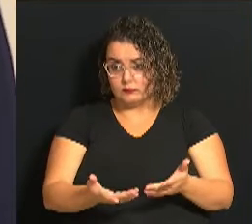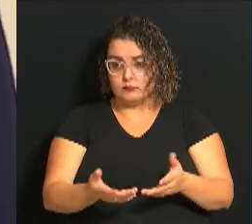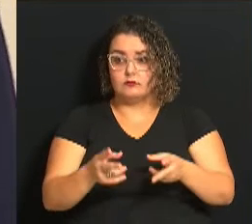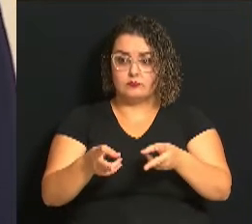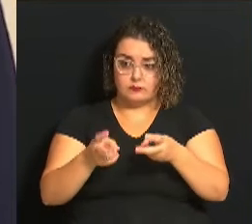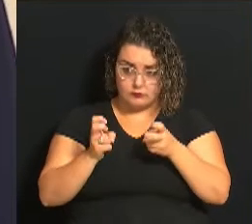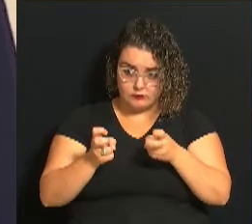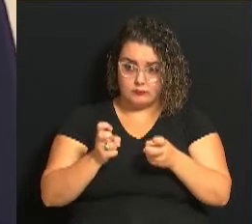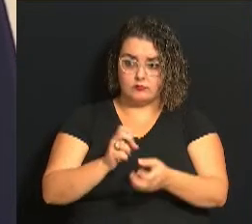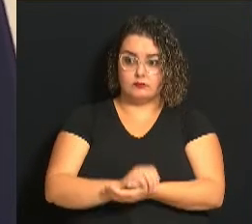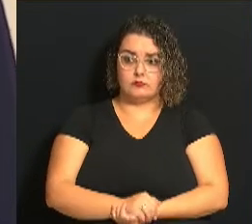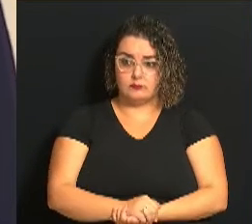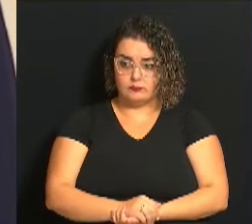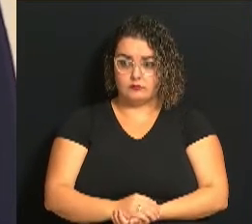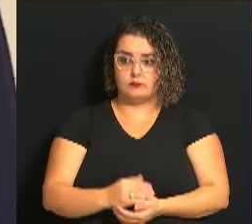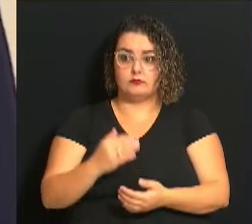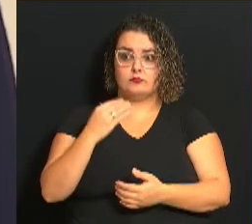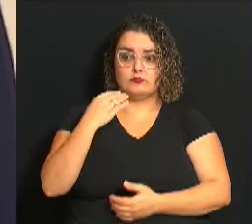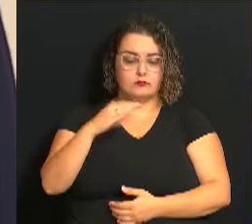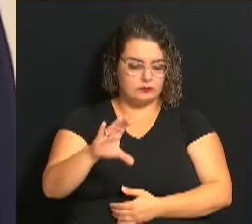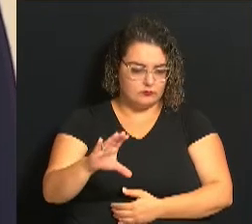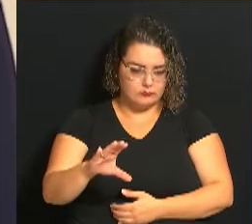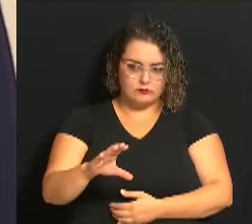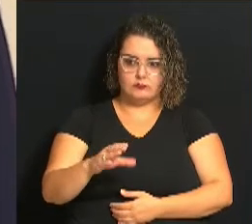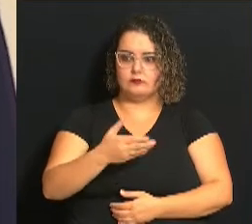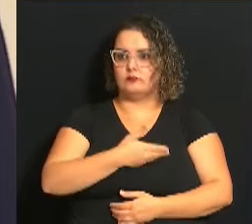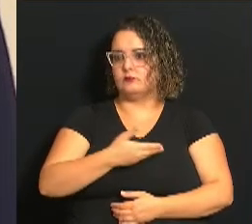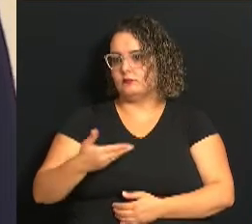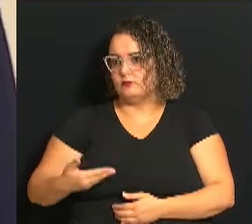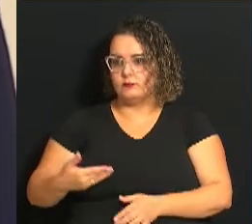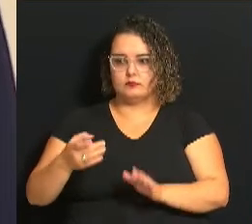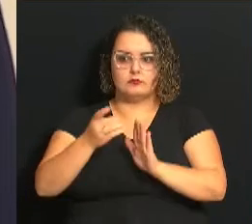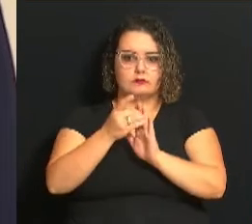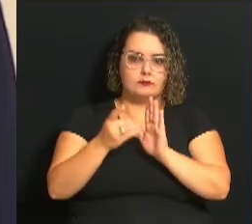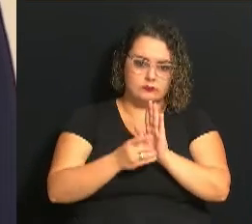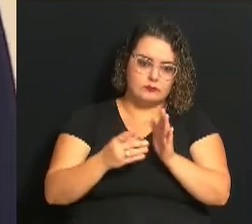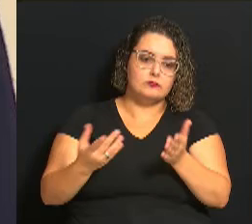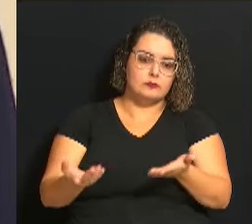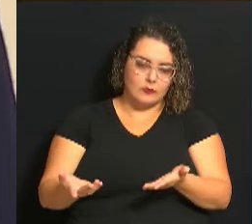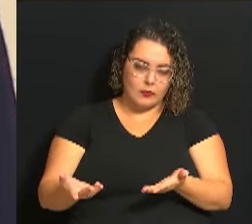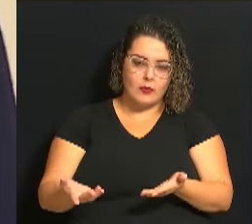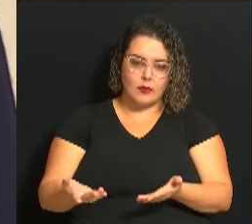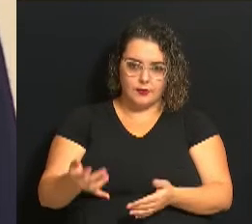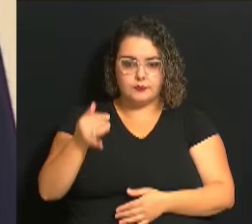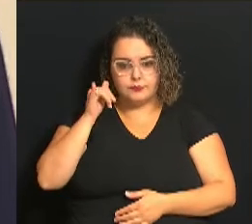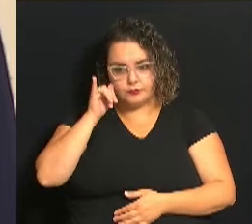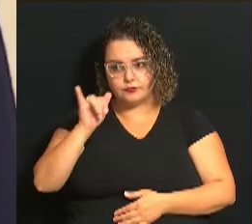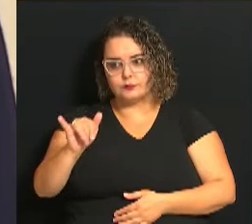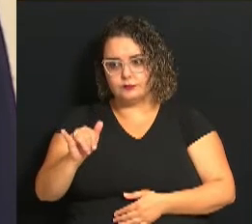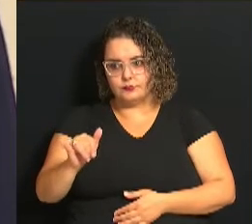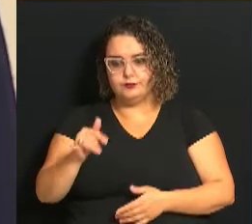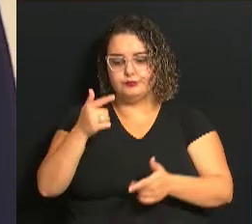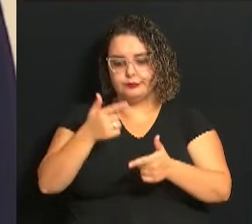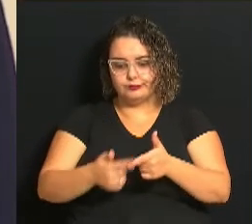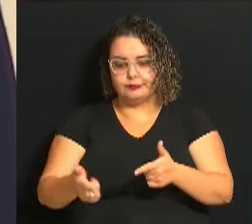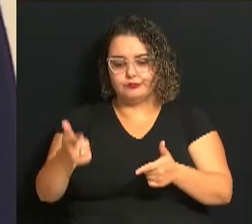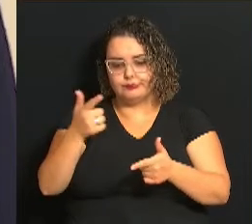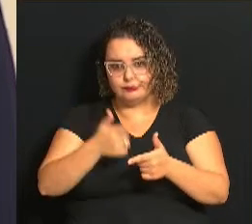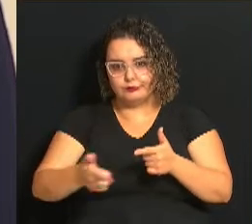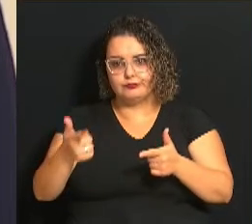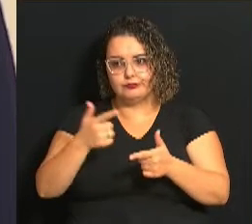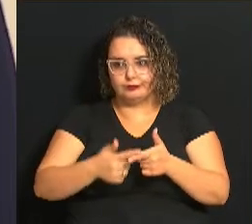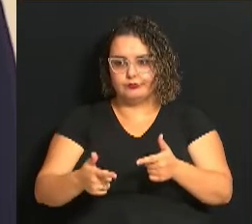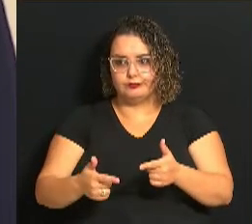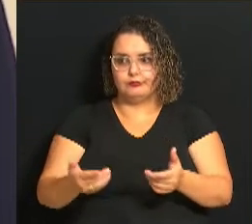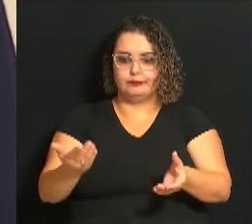tenho publicado ordens de serviços, decretos, justamente que a gente tem evitado esses retrabalhos e fluxos de